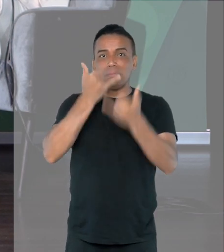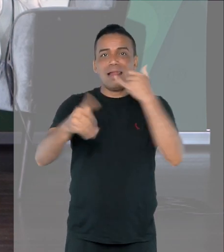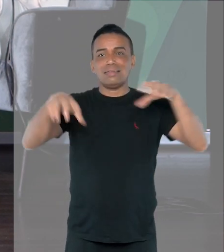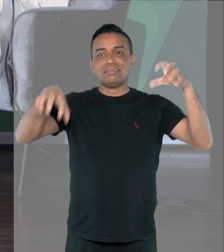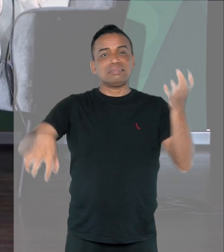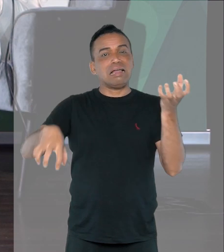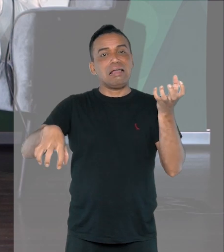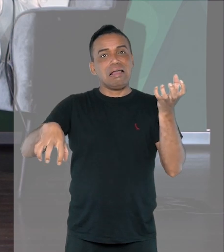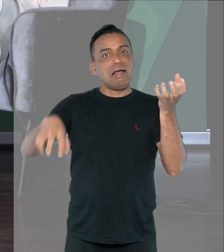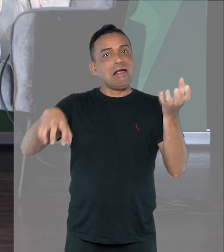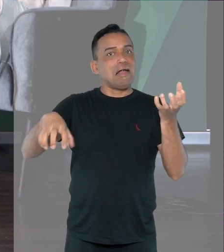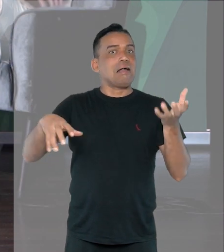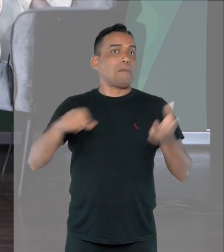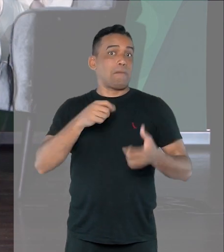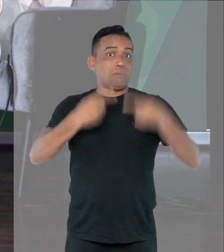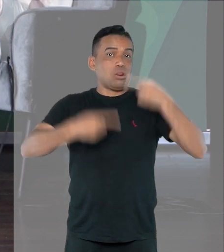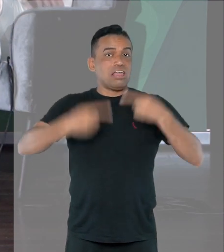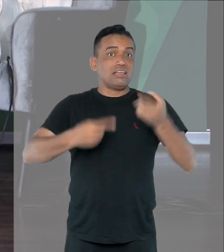prometem e não cumprem também.